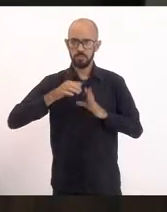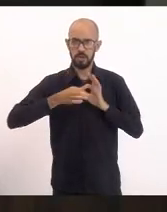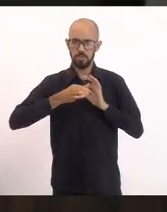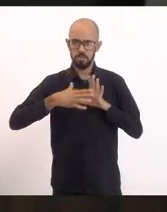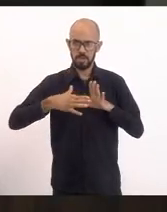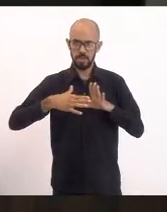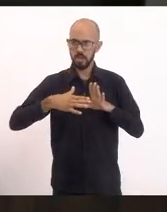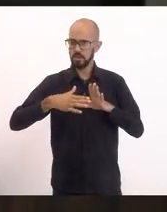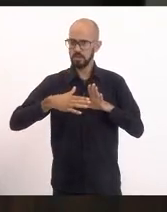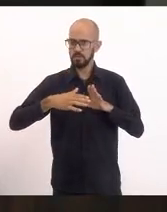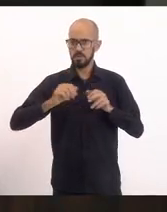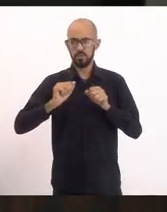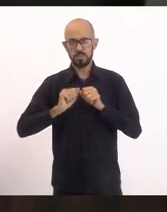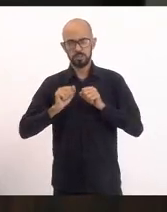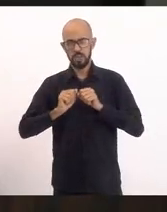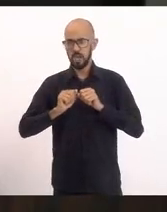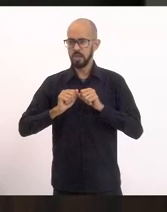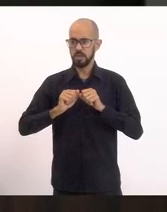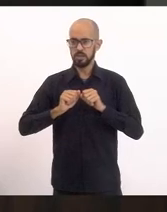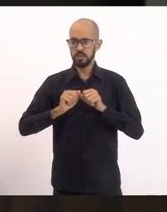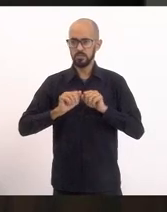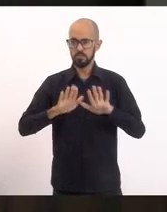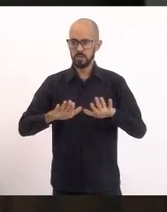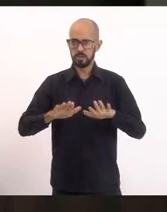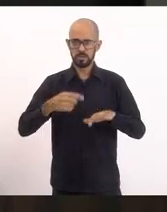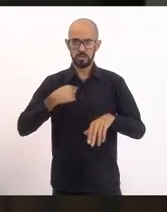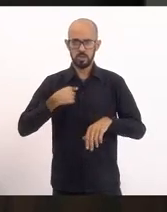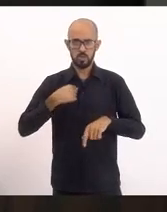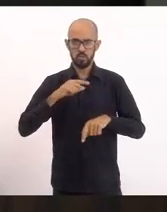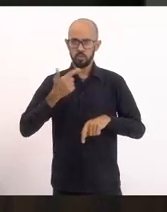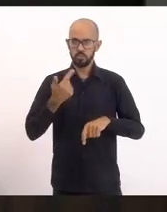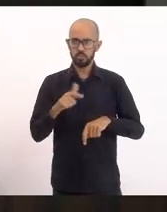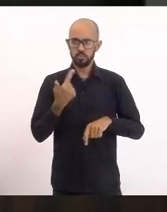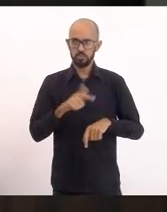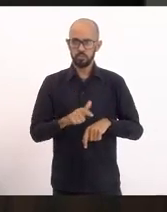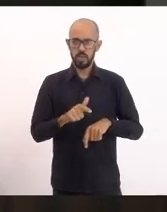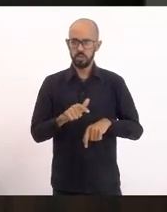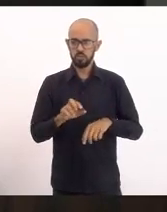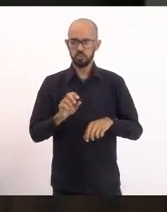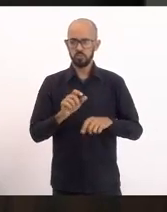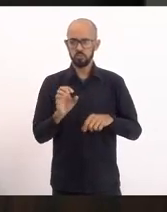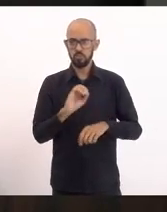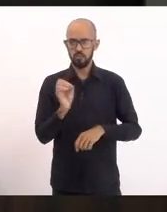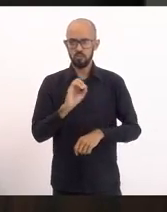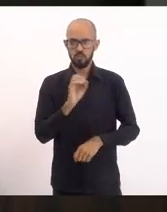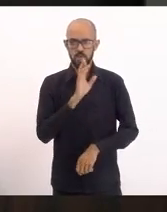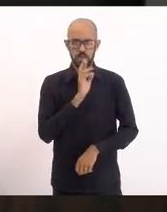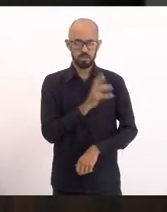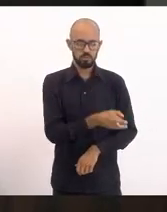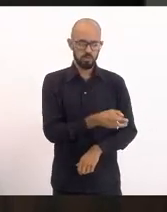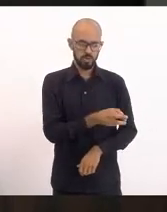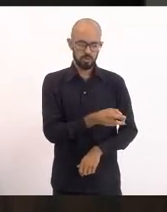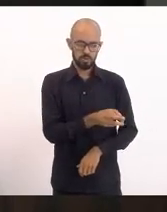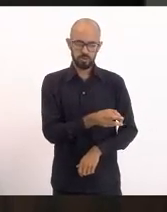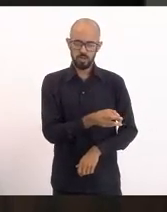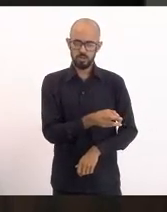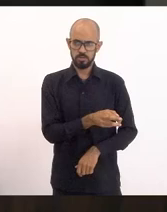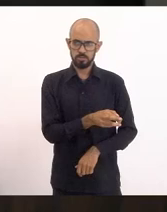fazer acontecer. Não tem nenhuma satisfação a dar ao presidente, que representa todos